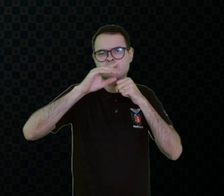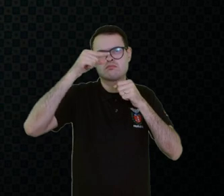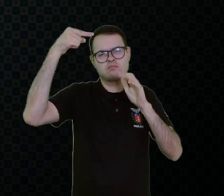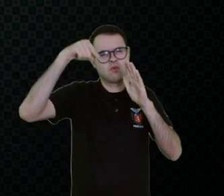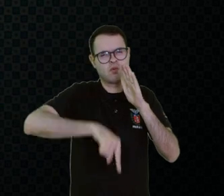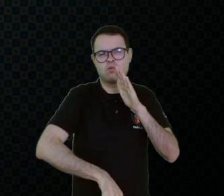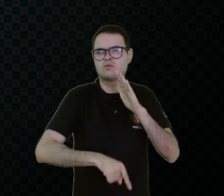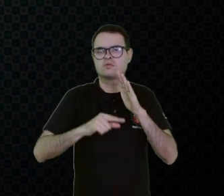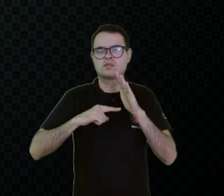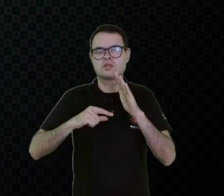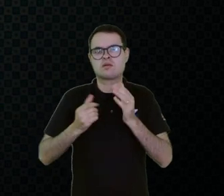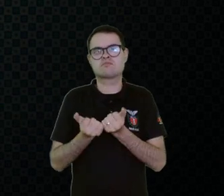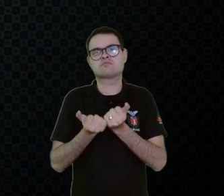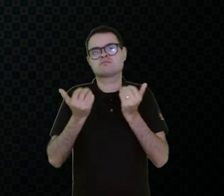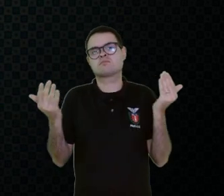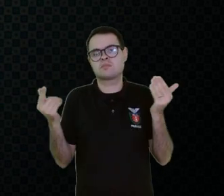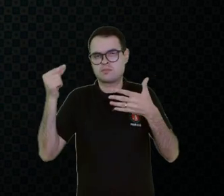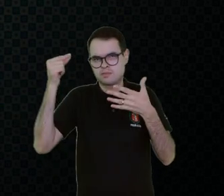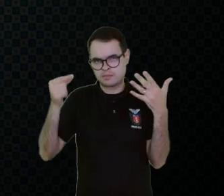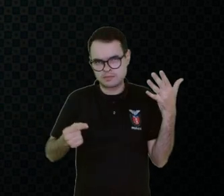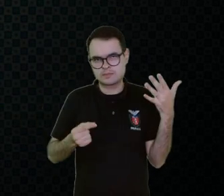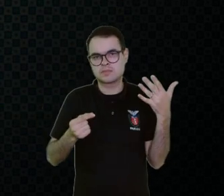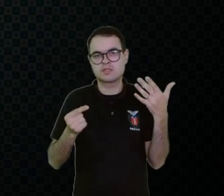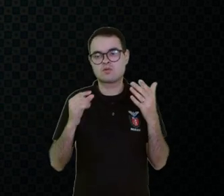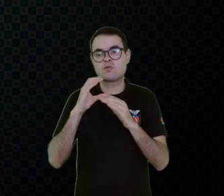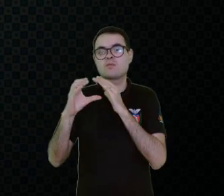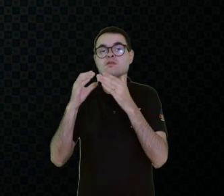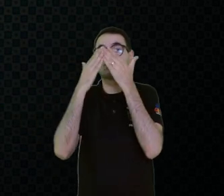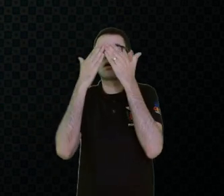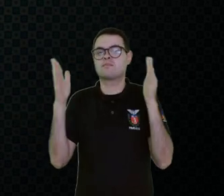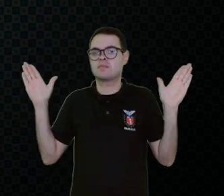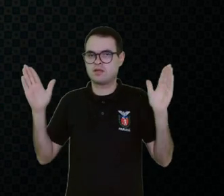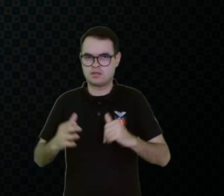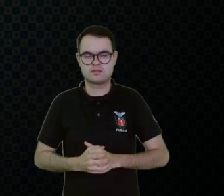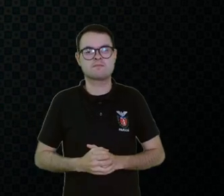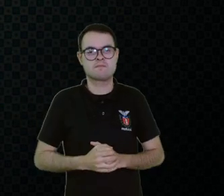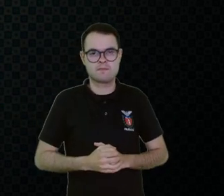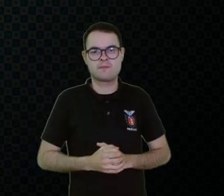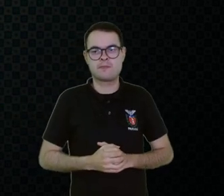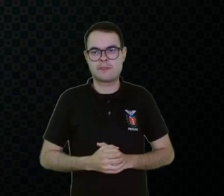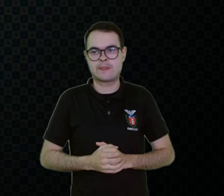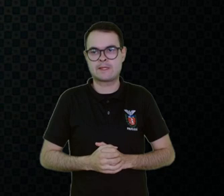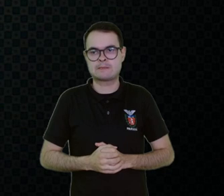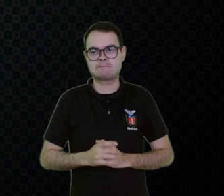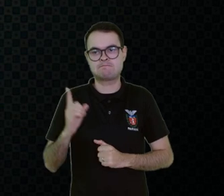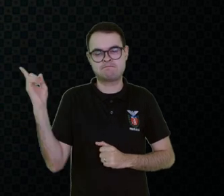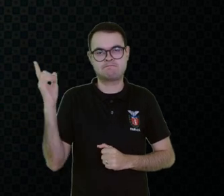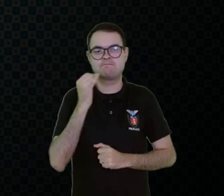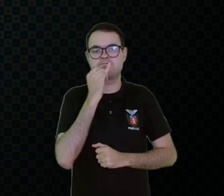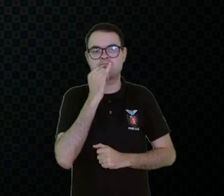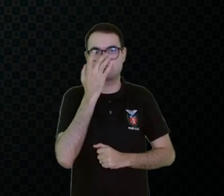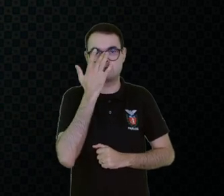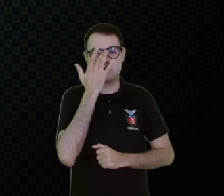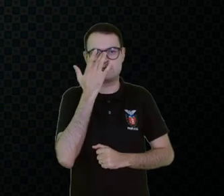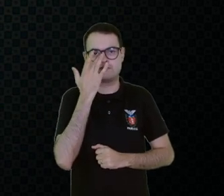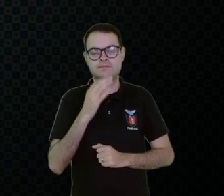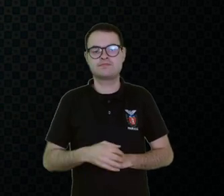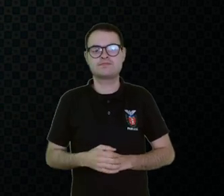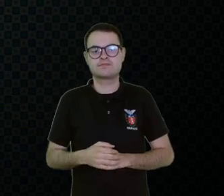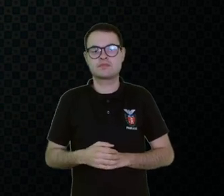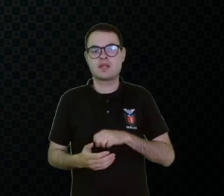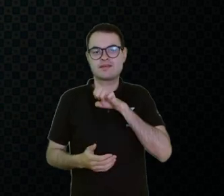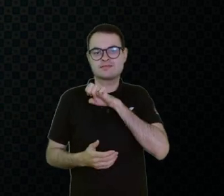ampliar essa questão da comunicação alternativa ampliada. Então, aqui, por exemplo, a esquerda,